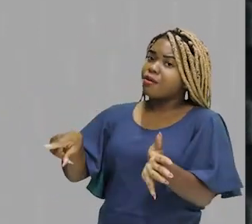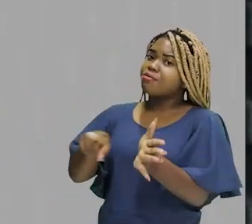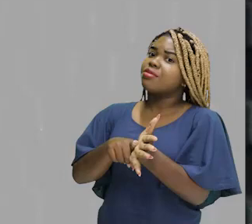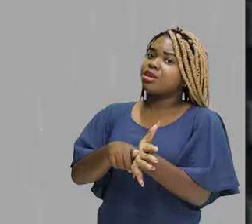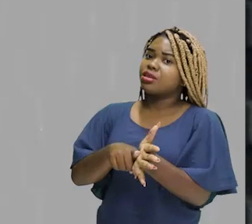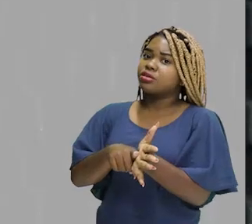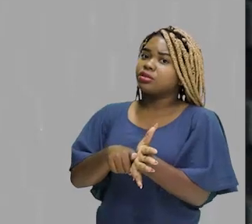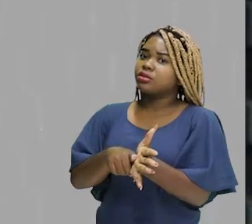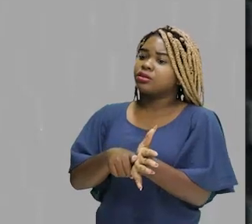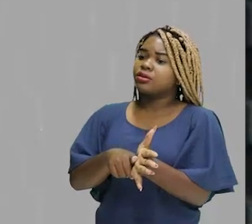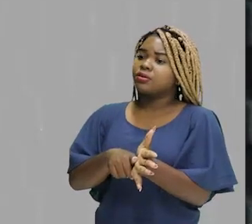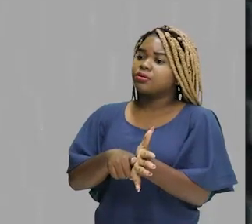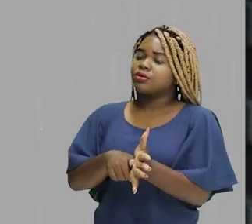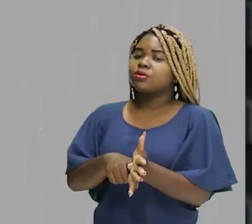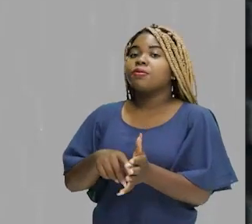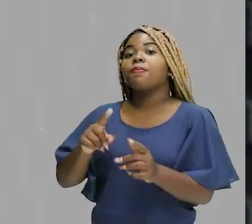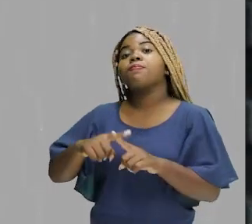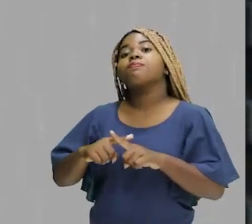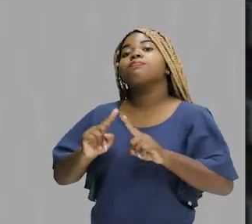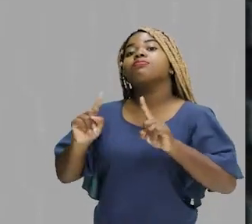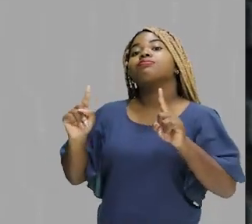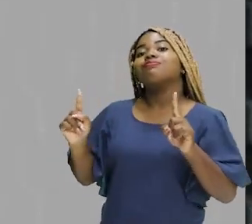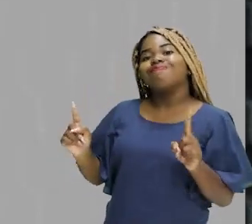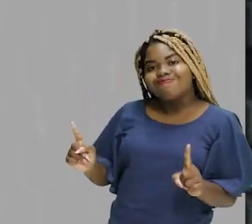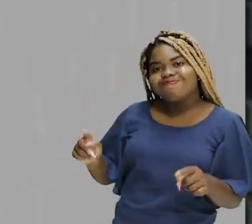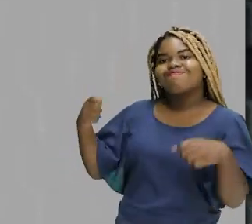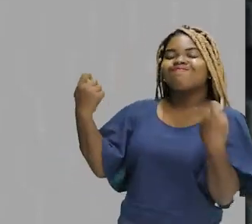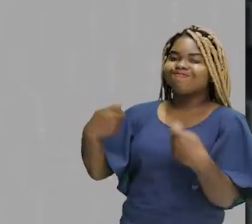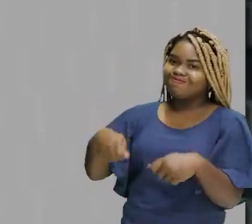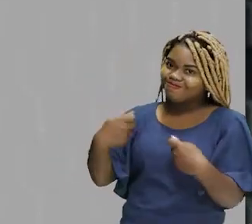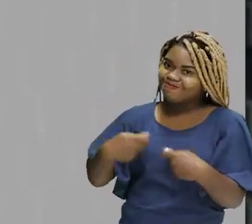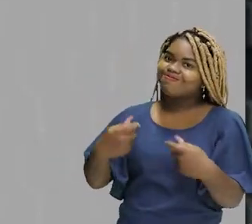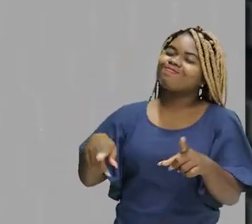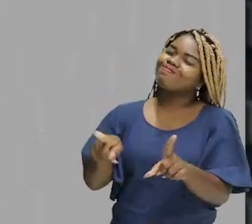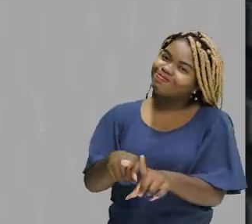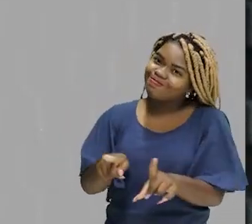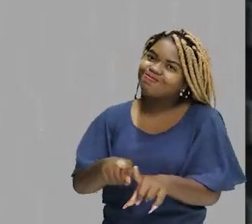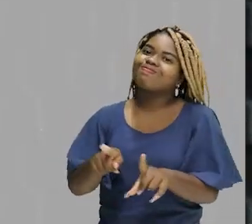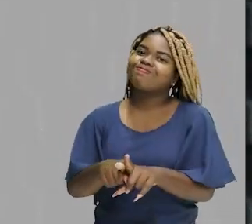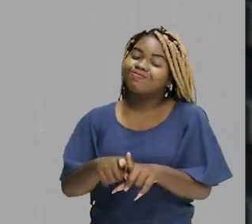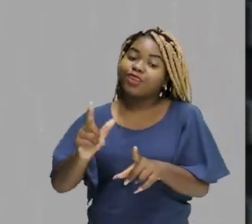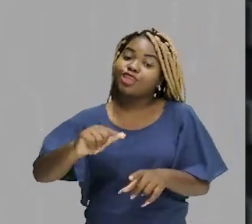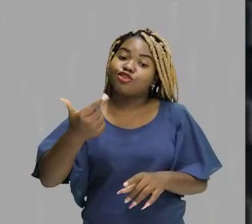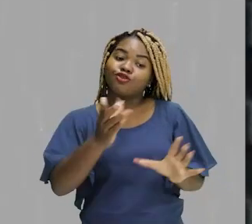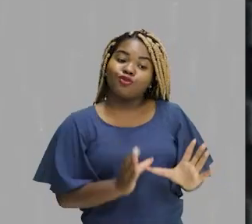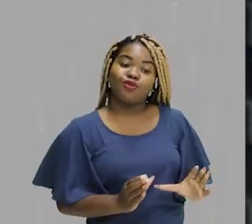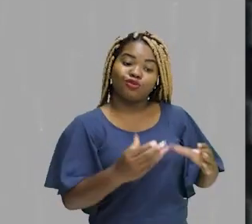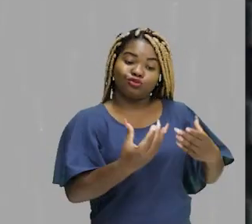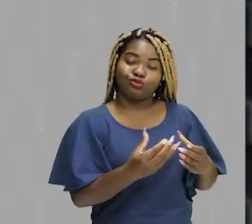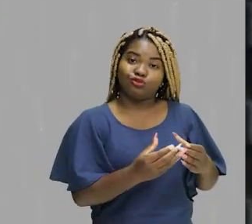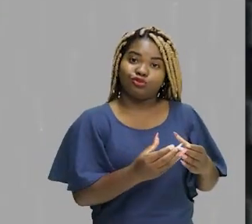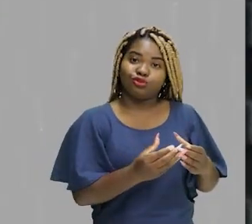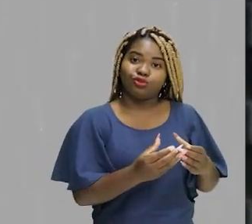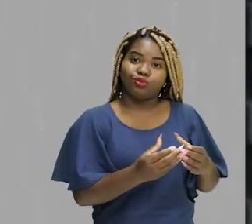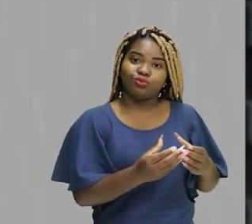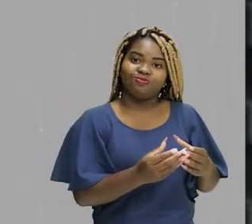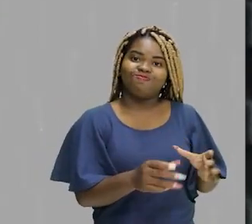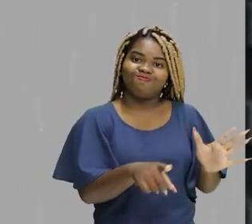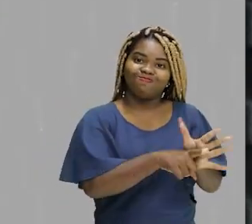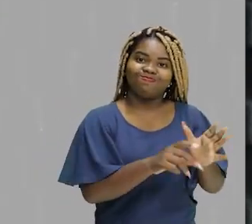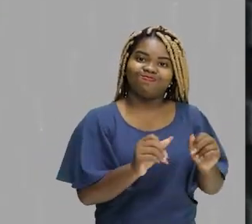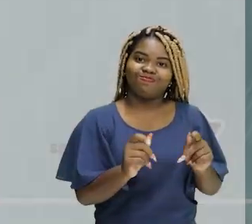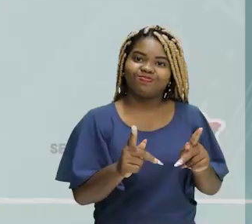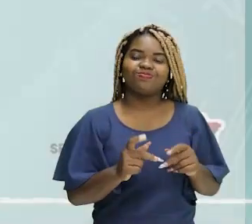na composição do sal, mas eu vou precisar também ter um outro grupo negativo,